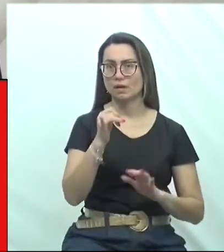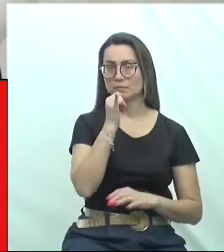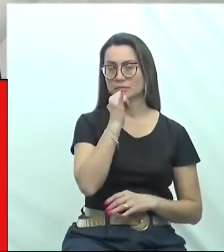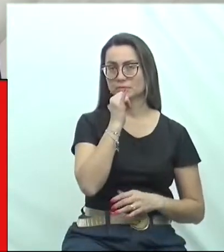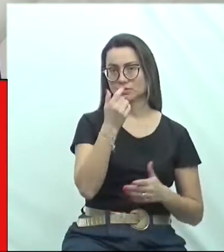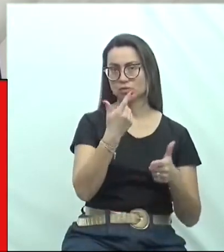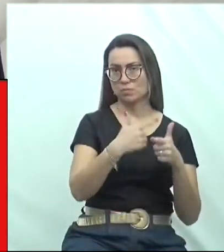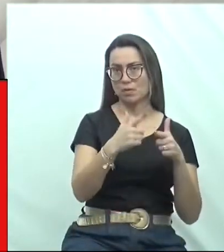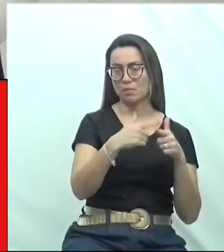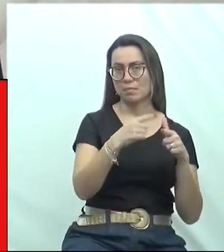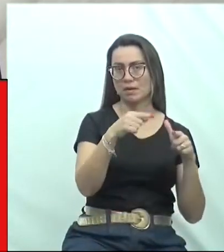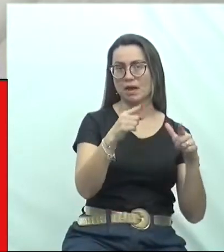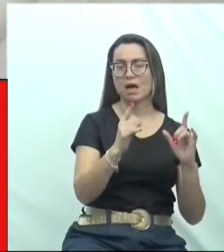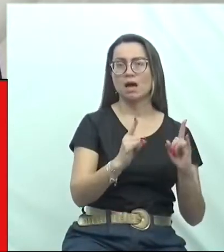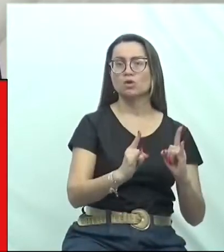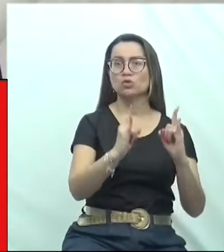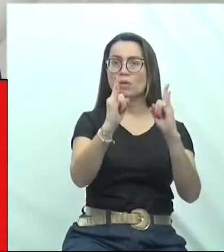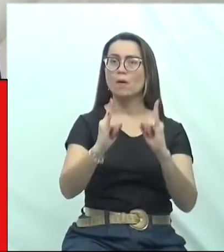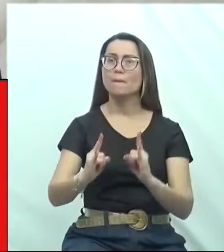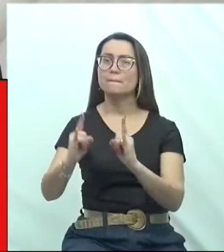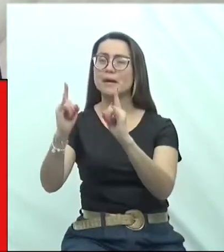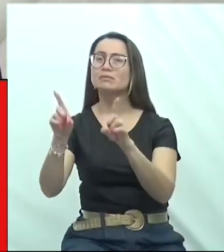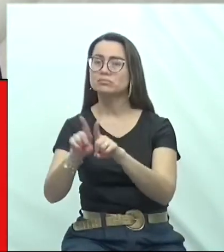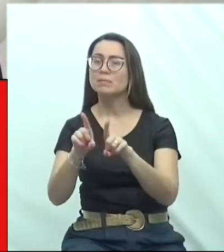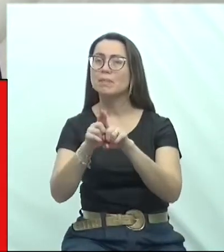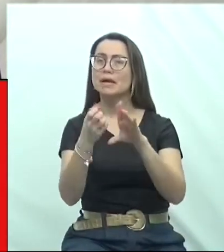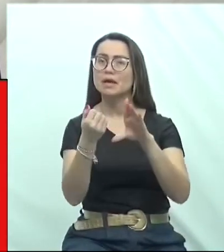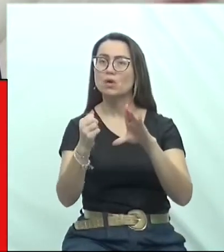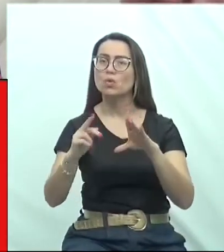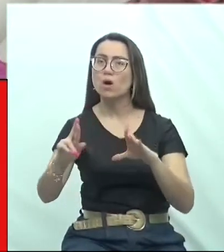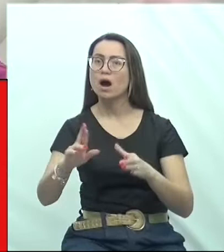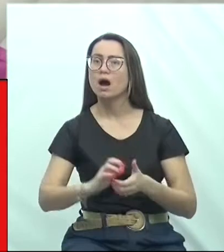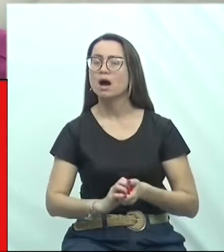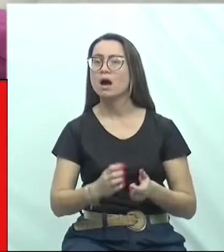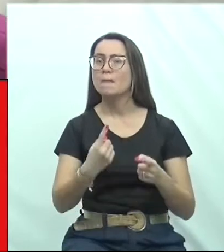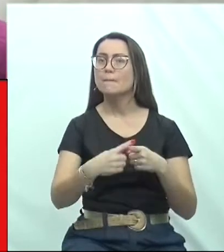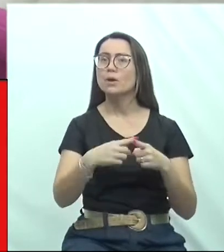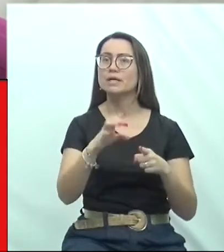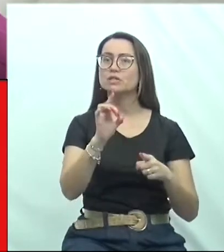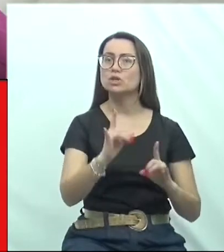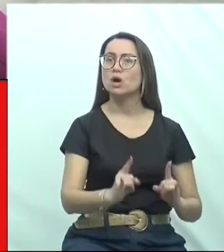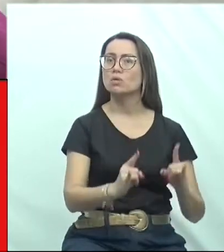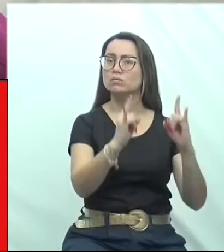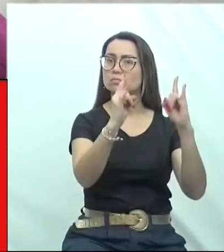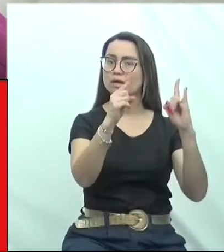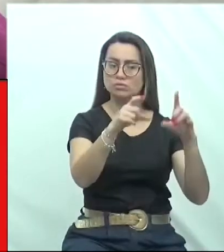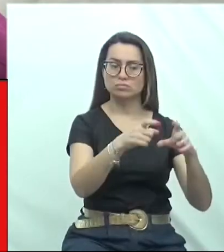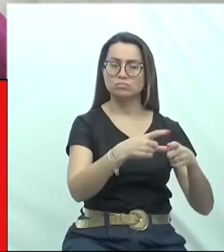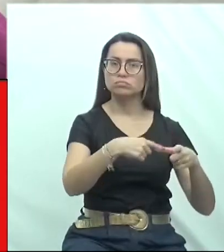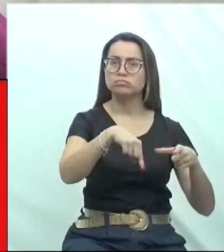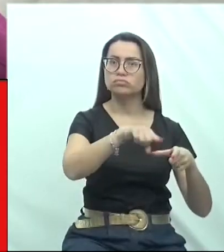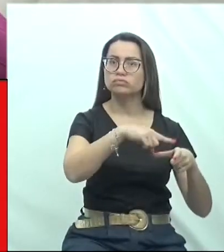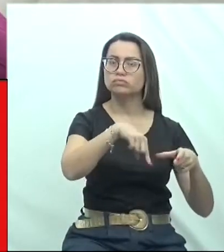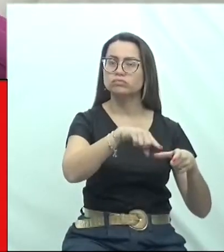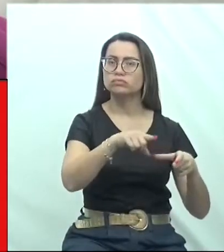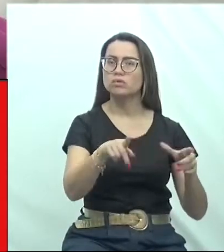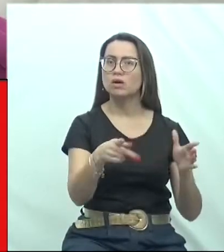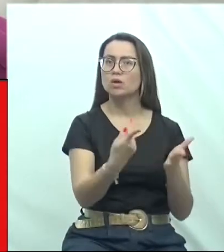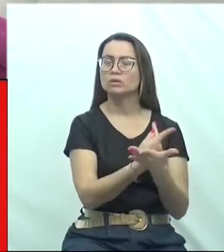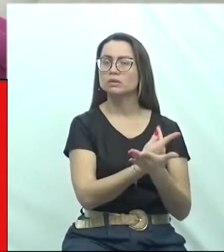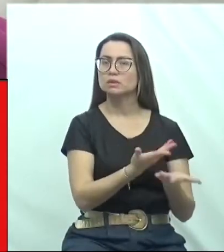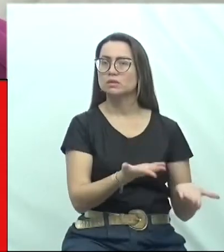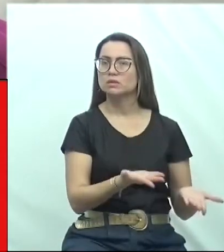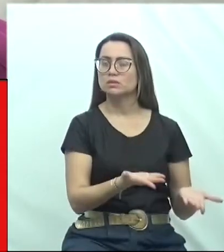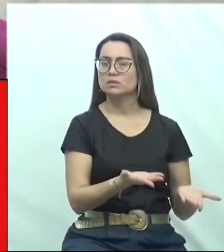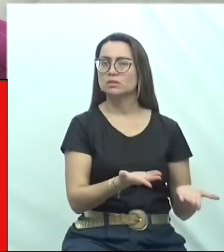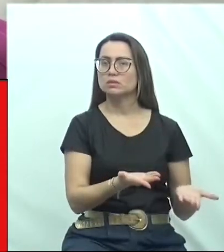os cavaletes daquela região teriam que estar com ar na rede. Por que, que só o cavalete do edifício do vereador aconteceu isso? E como eu